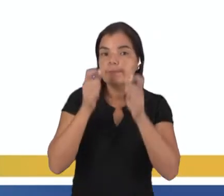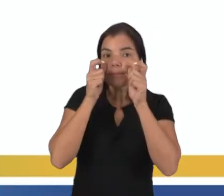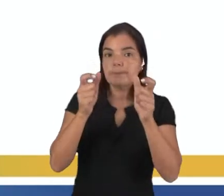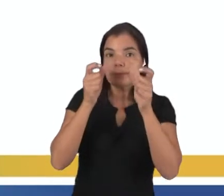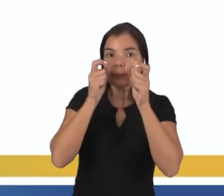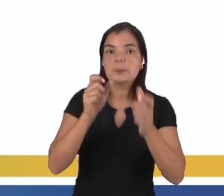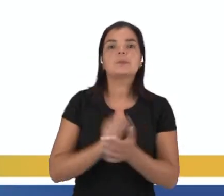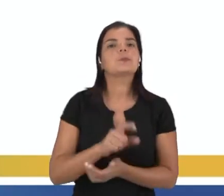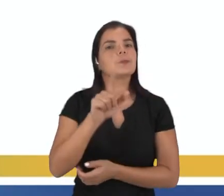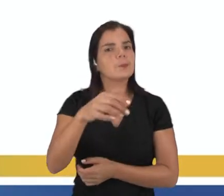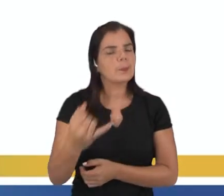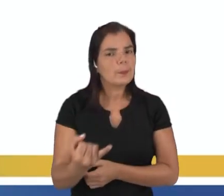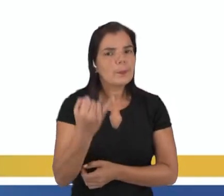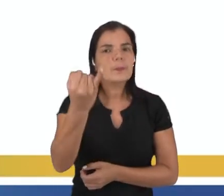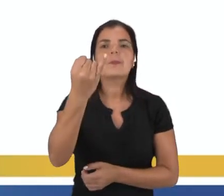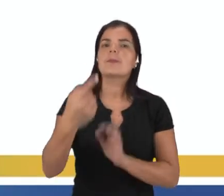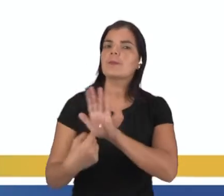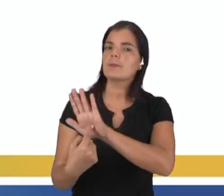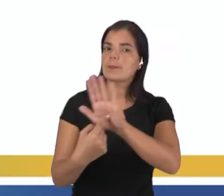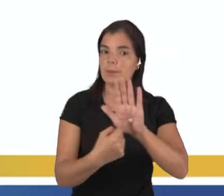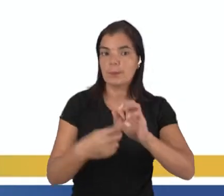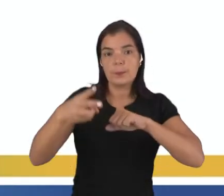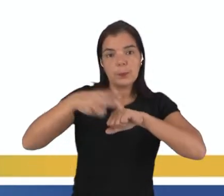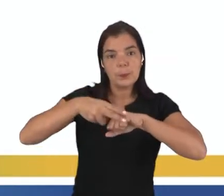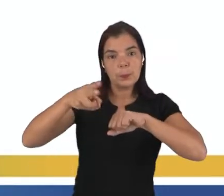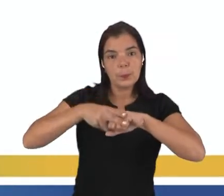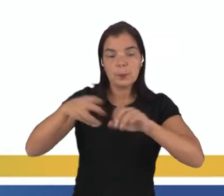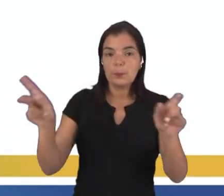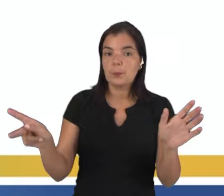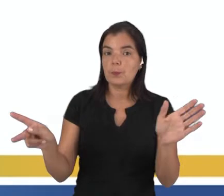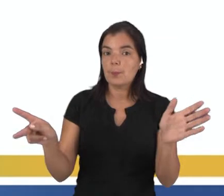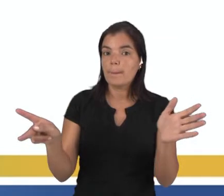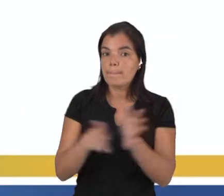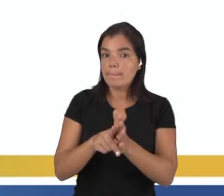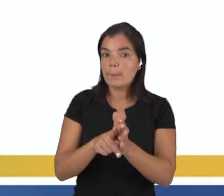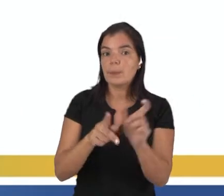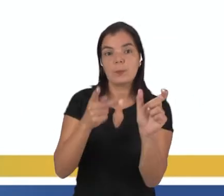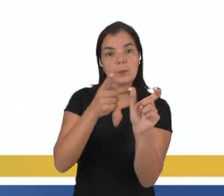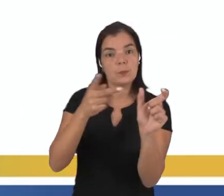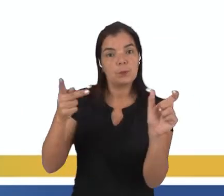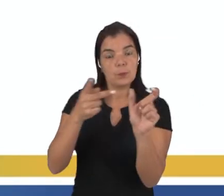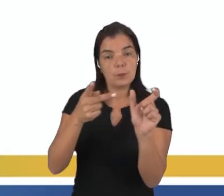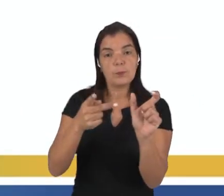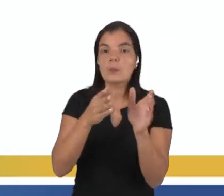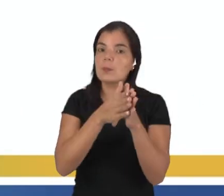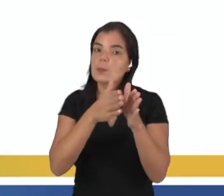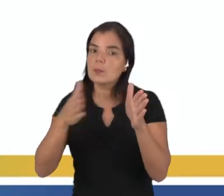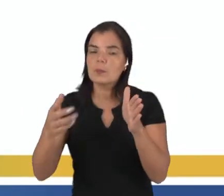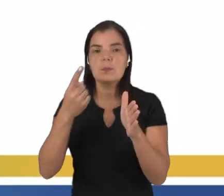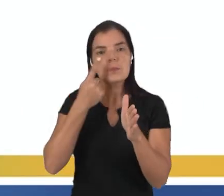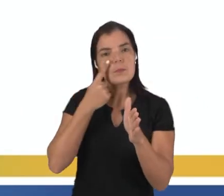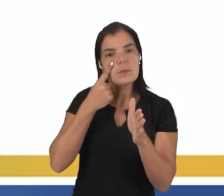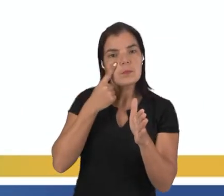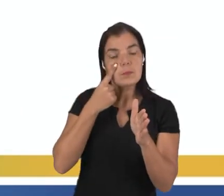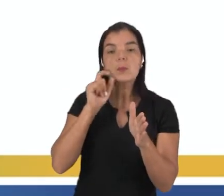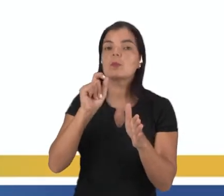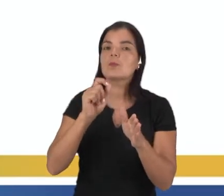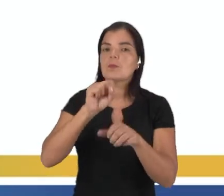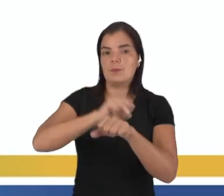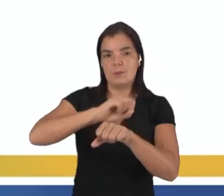Atenção, é importante mencionar que o verbo faz parte do predicado e é a partir dele que identificamos o